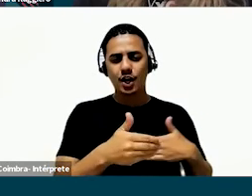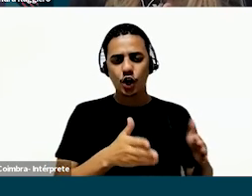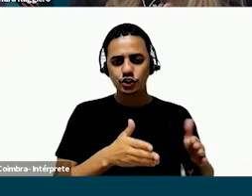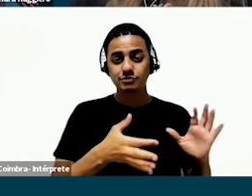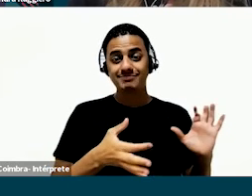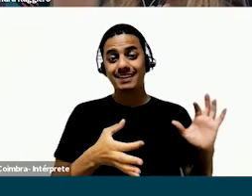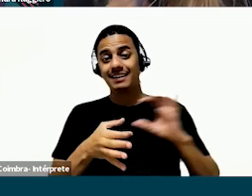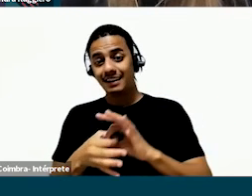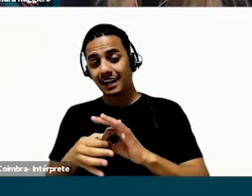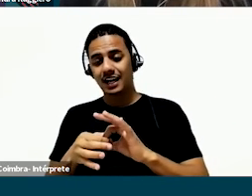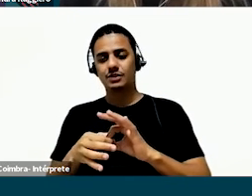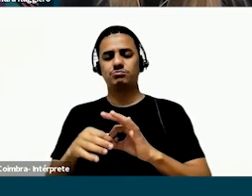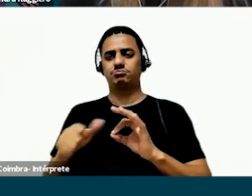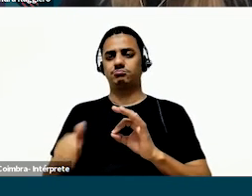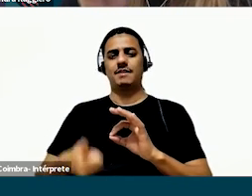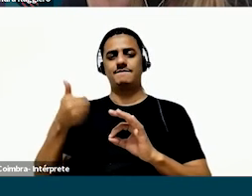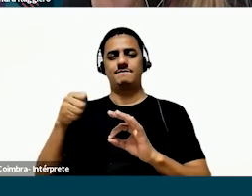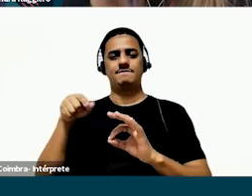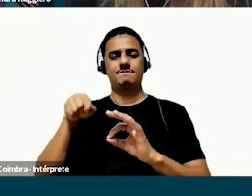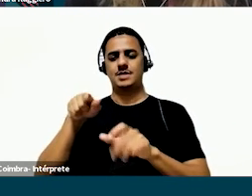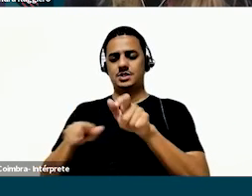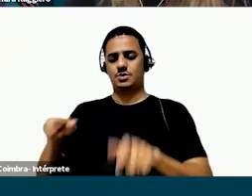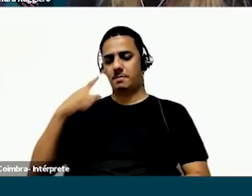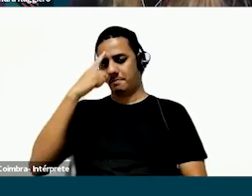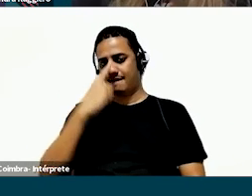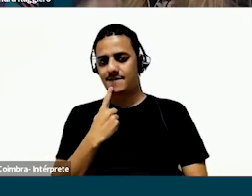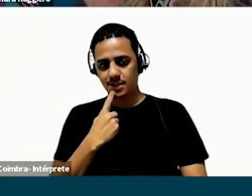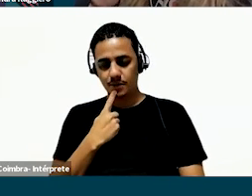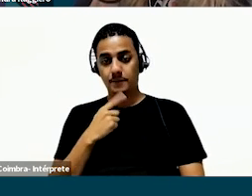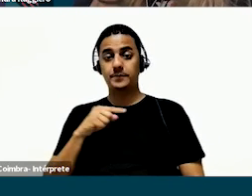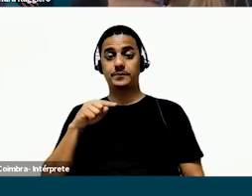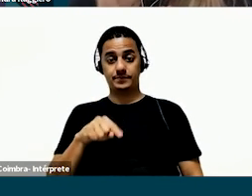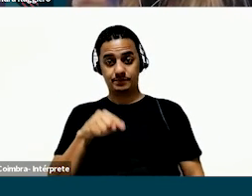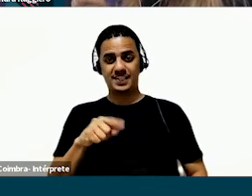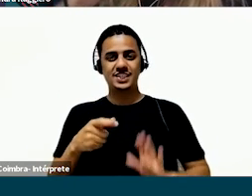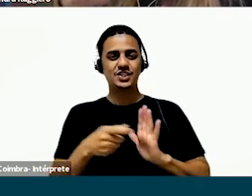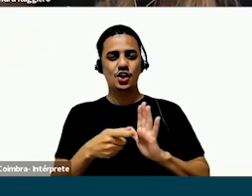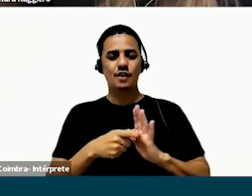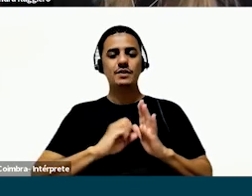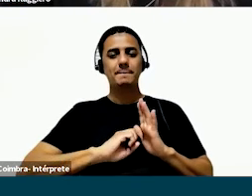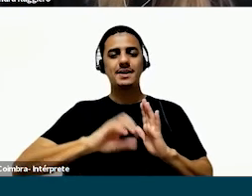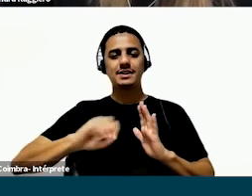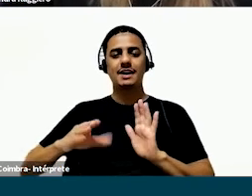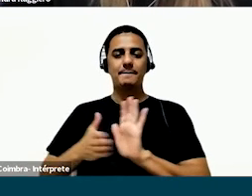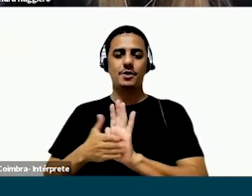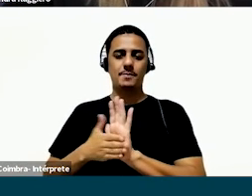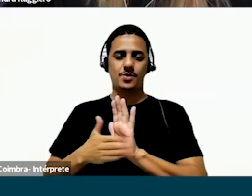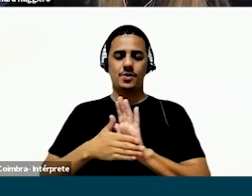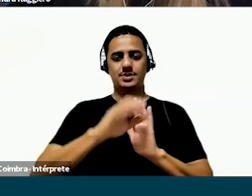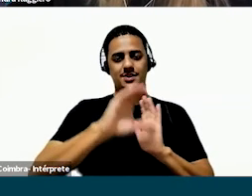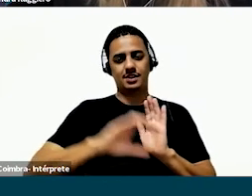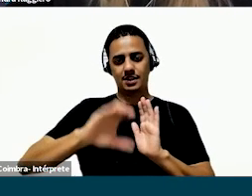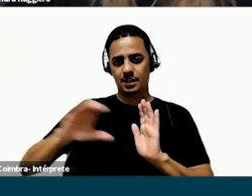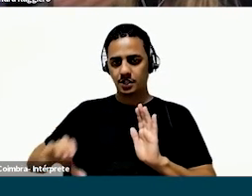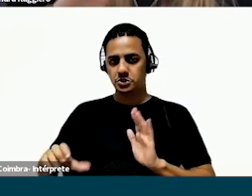cada perfil e, após isto, a própria ferramenta realizava o envio das propostas para